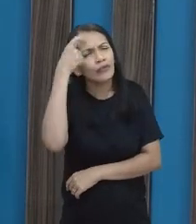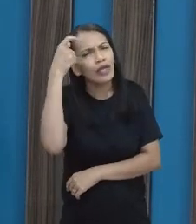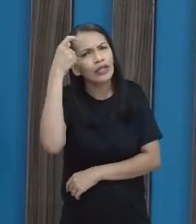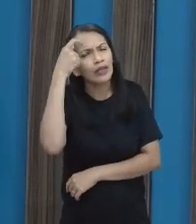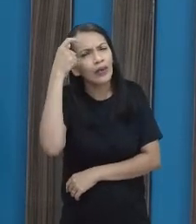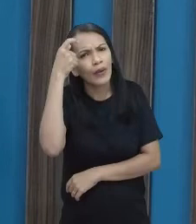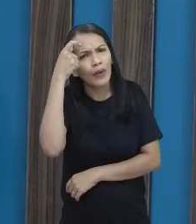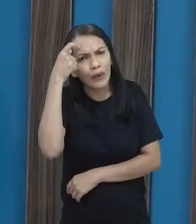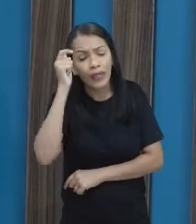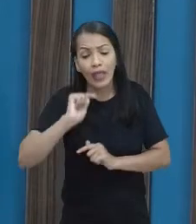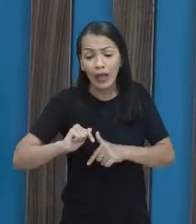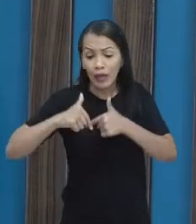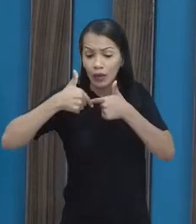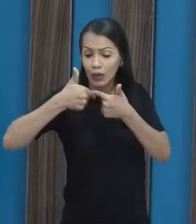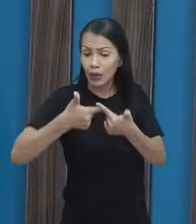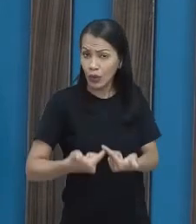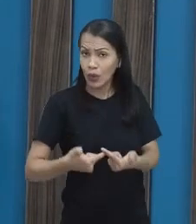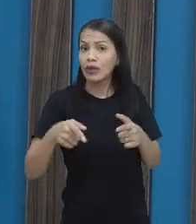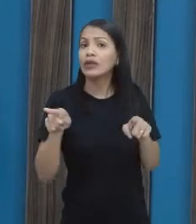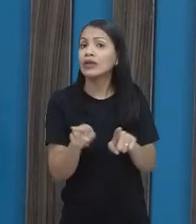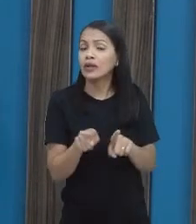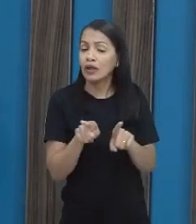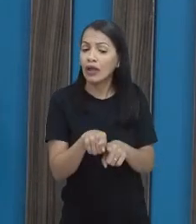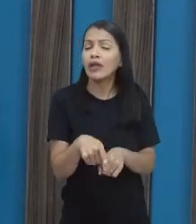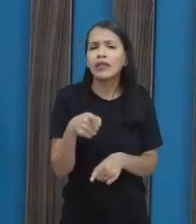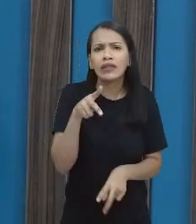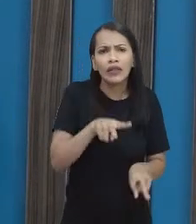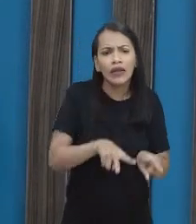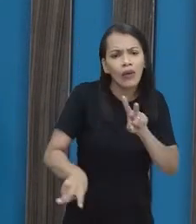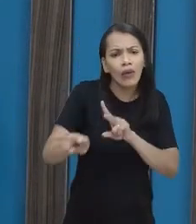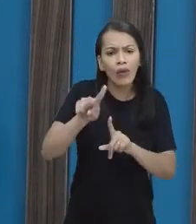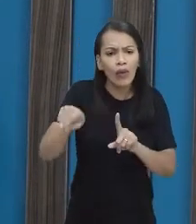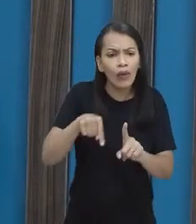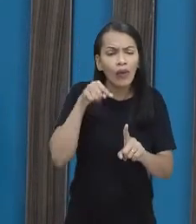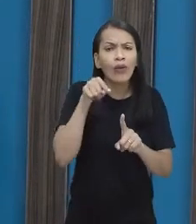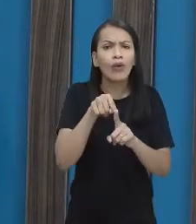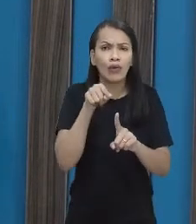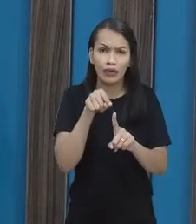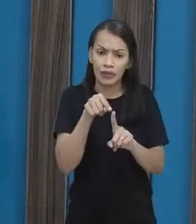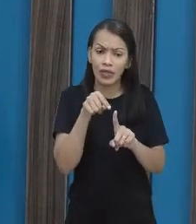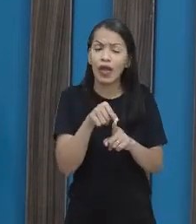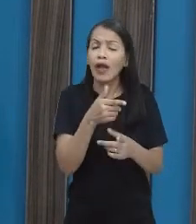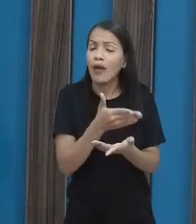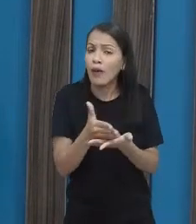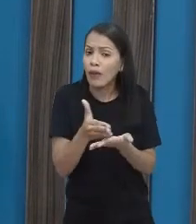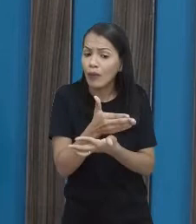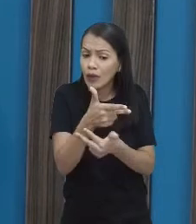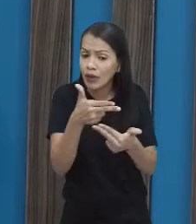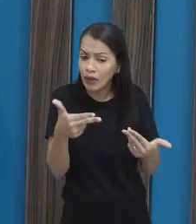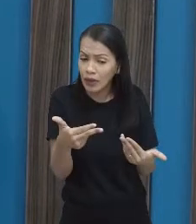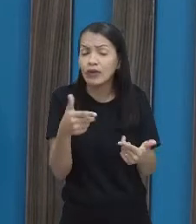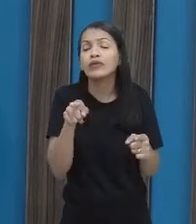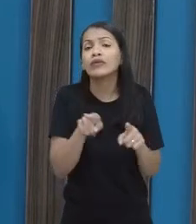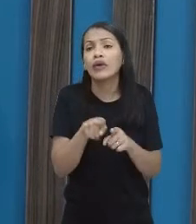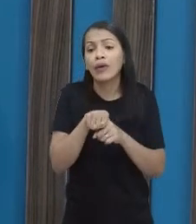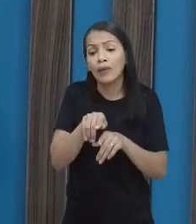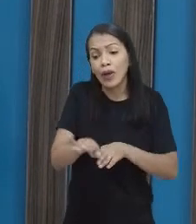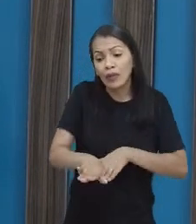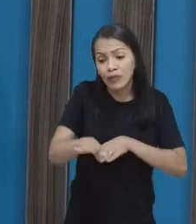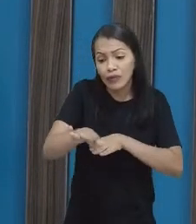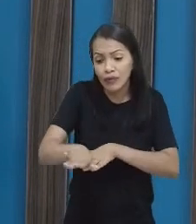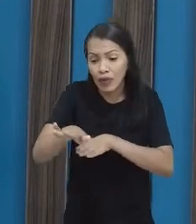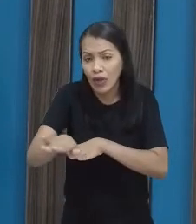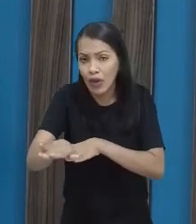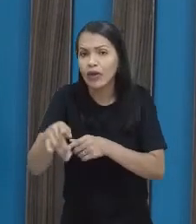conscientização, o mês de luta, o mês onde a gente tem um olhar voltado para alguns pontos. No caso aí, a questão do trânsito, né?